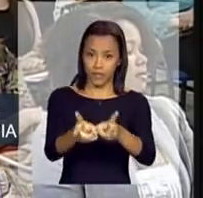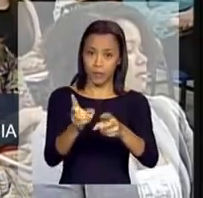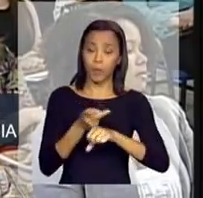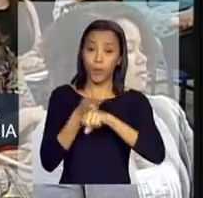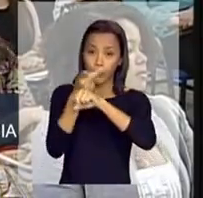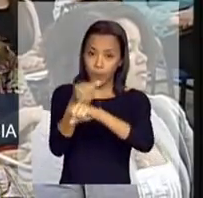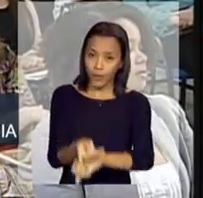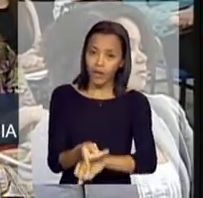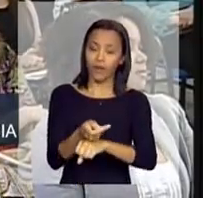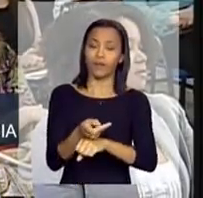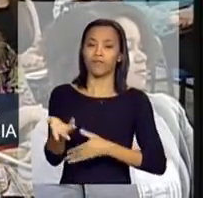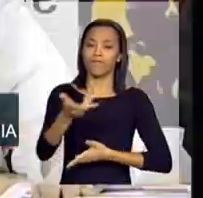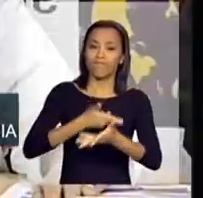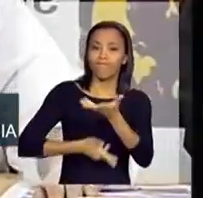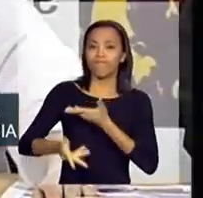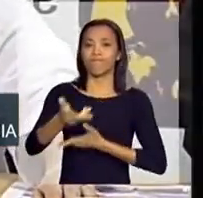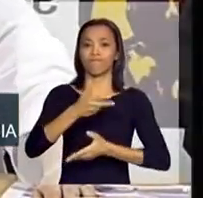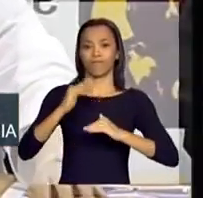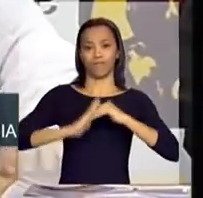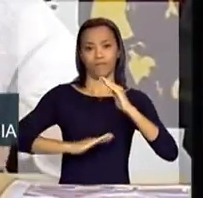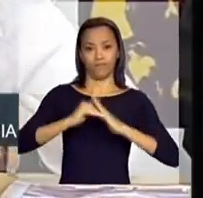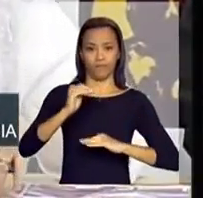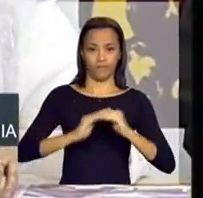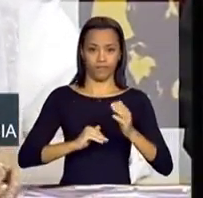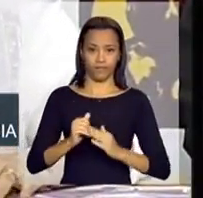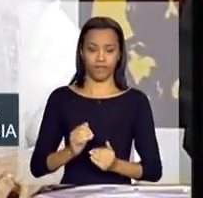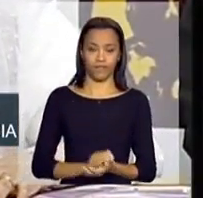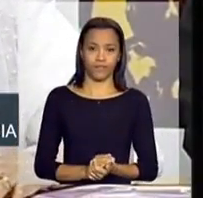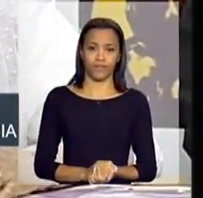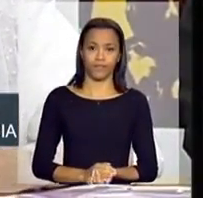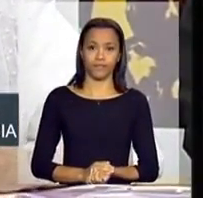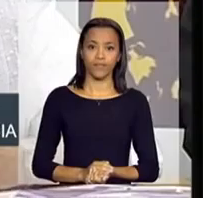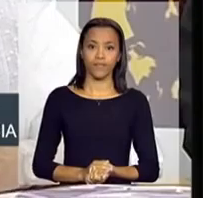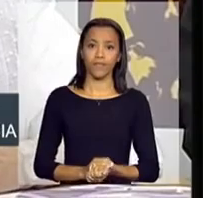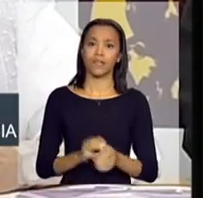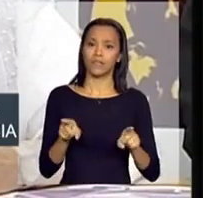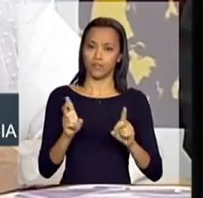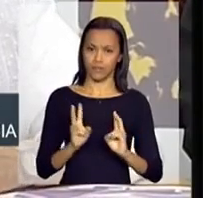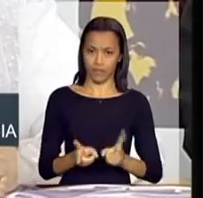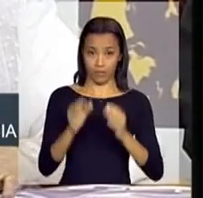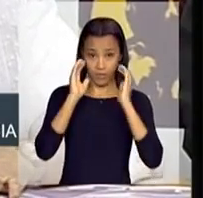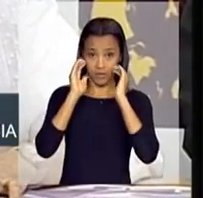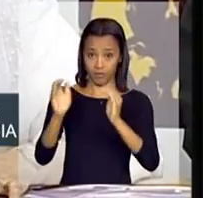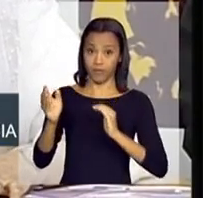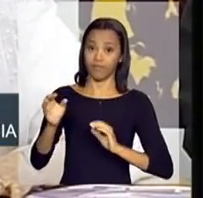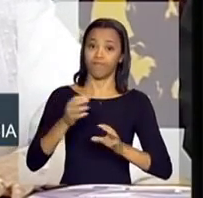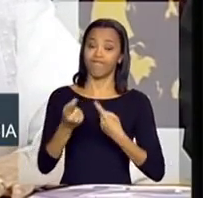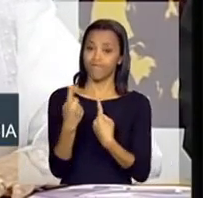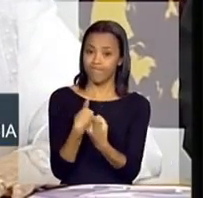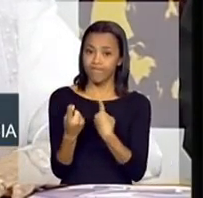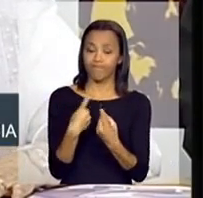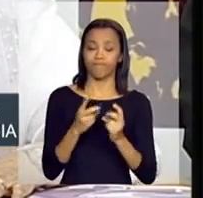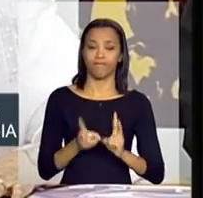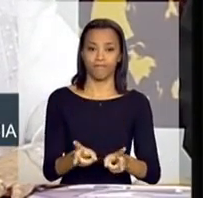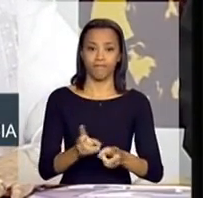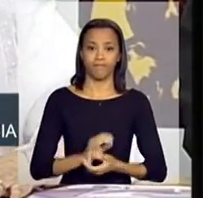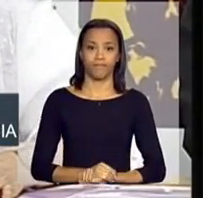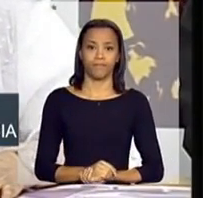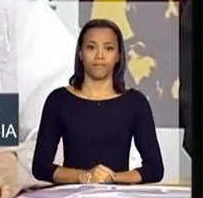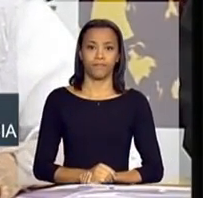mais estreitar as relações e estabelecer uma relação de respeito e de diálogo, né?